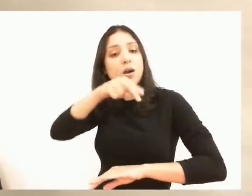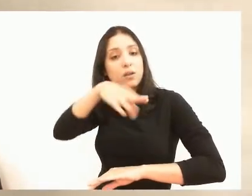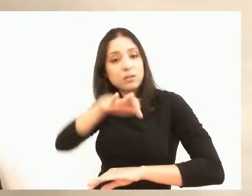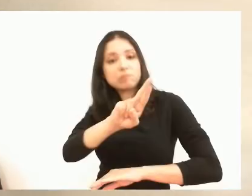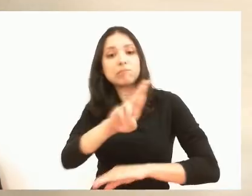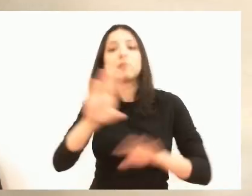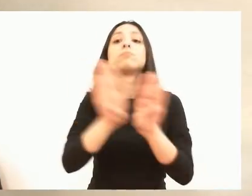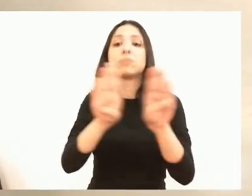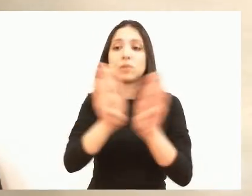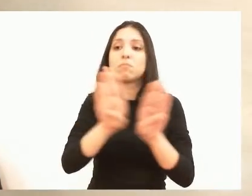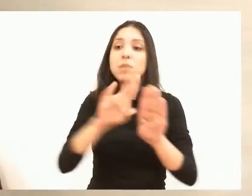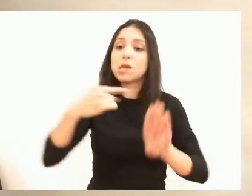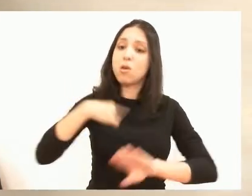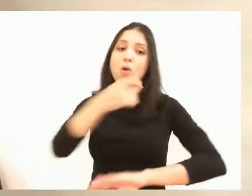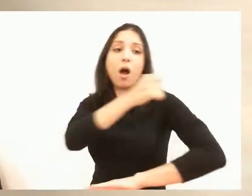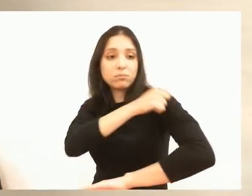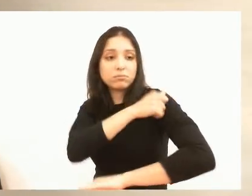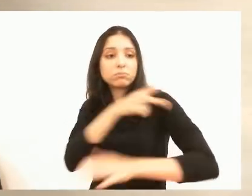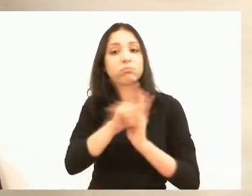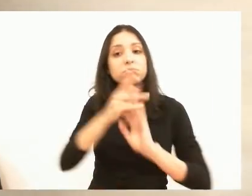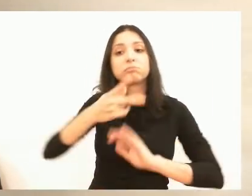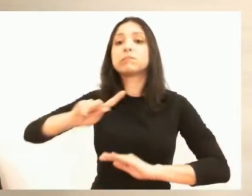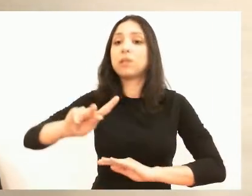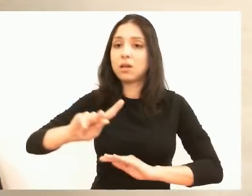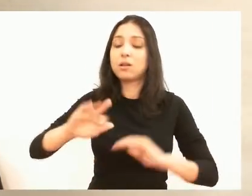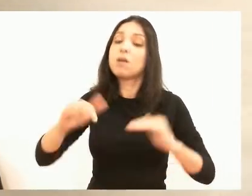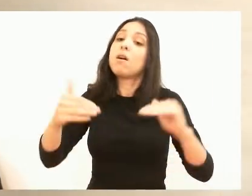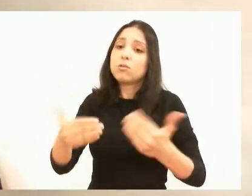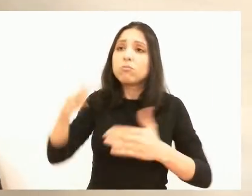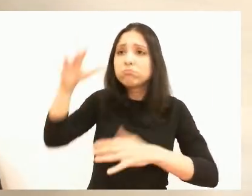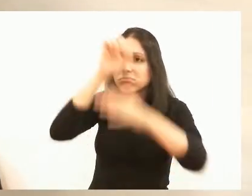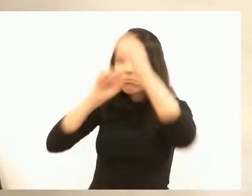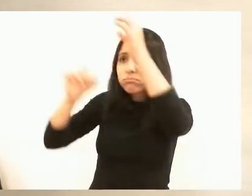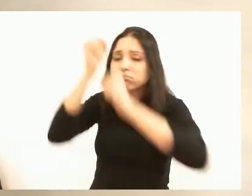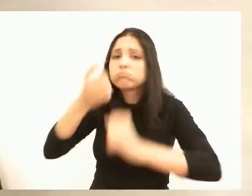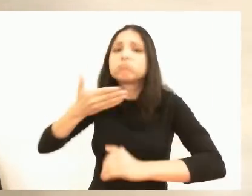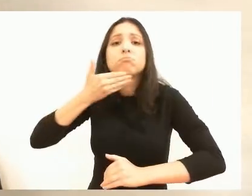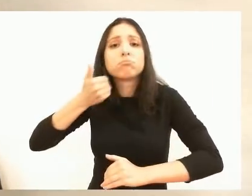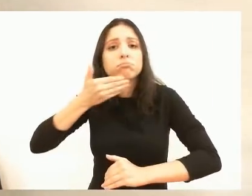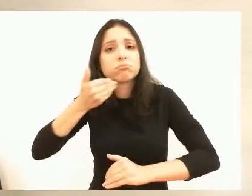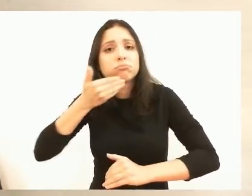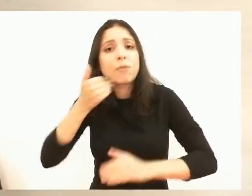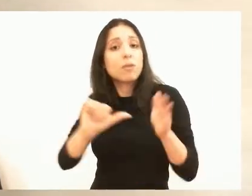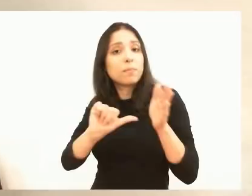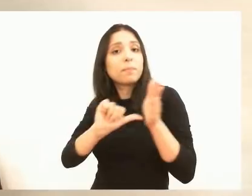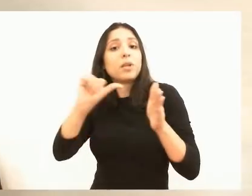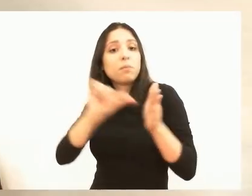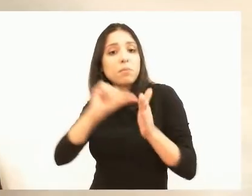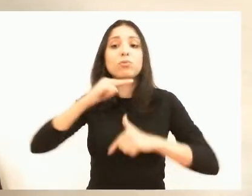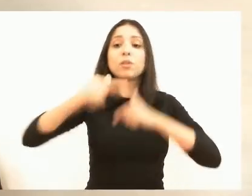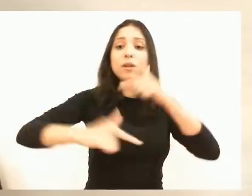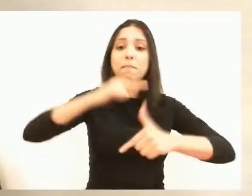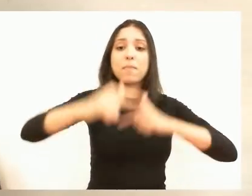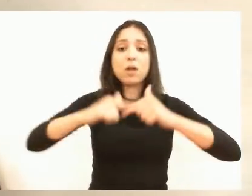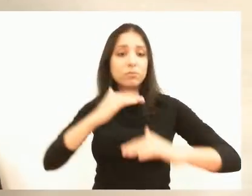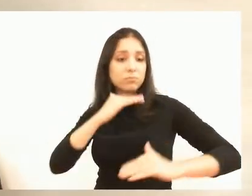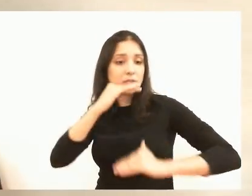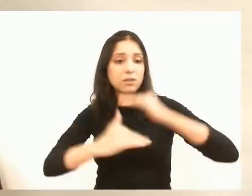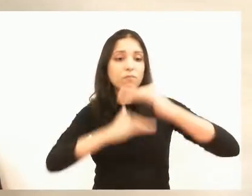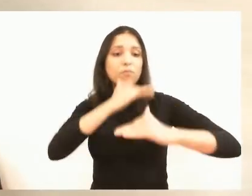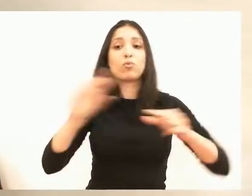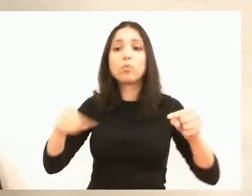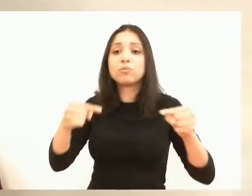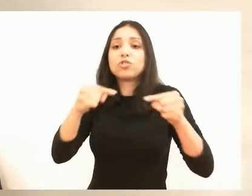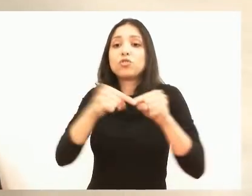ele foi sendo desenvolvido primeiramente por adultos né para